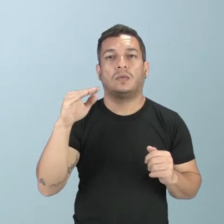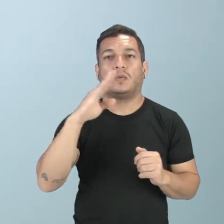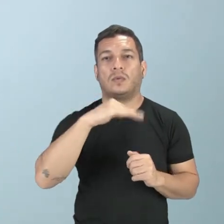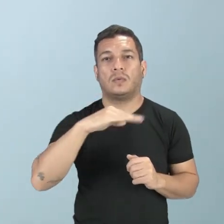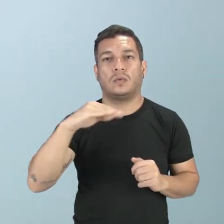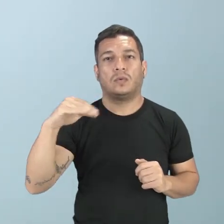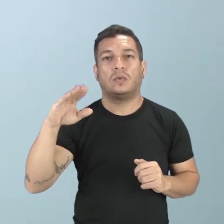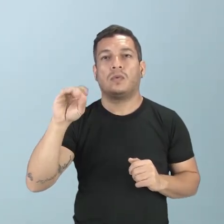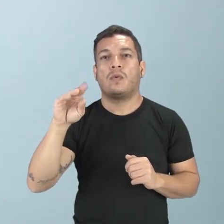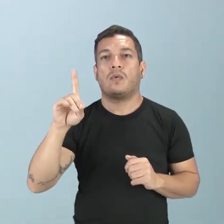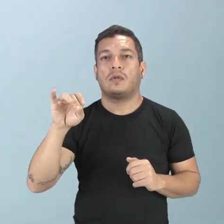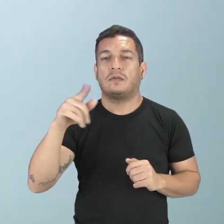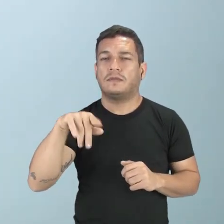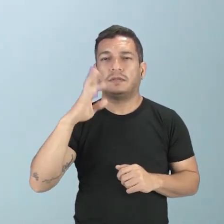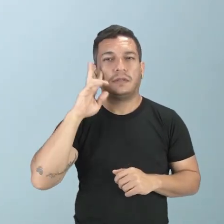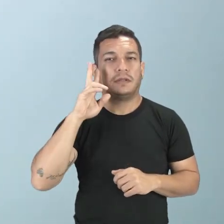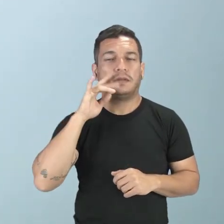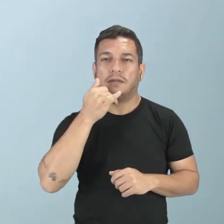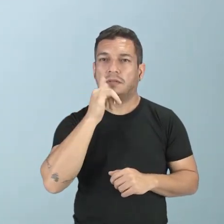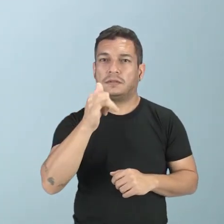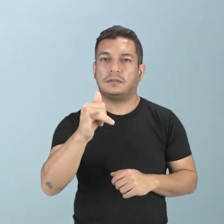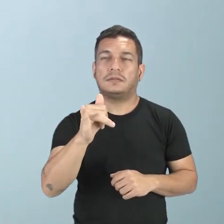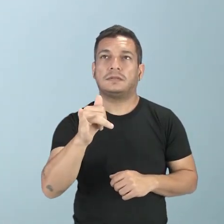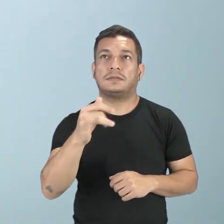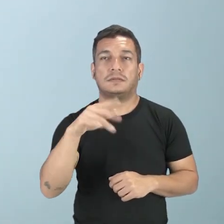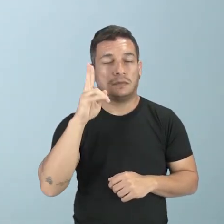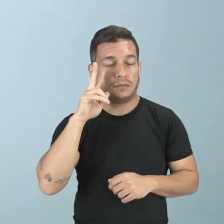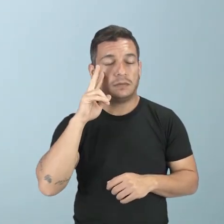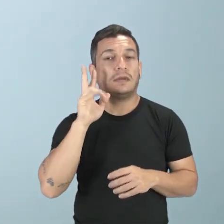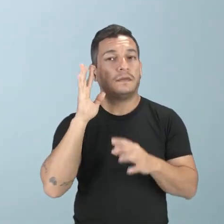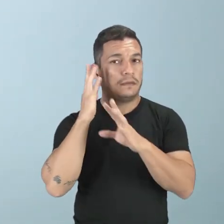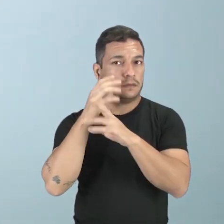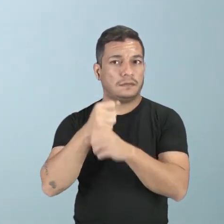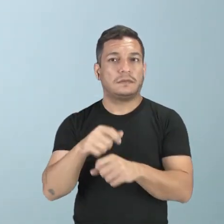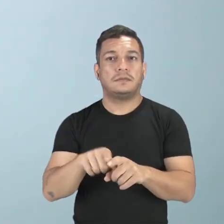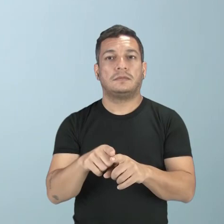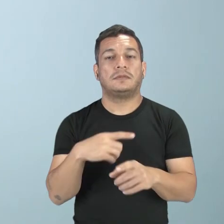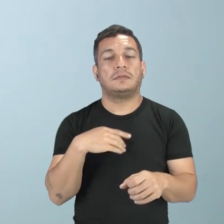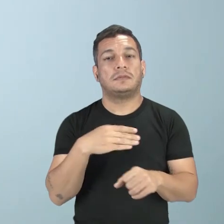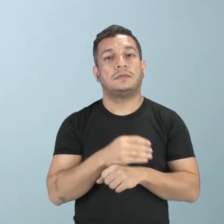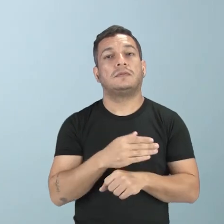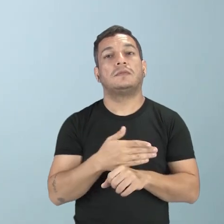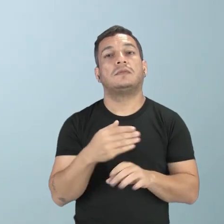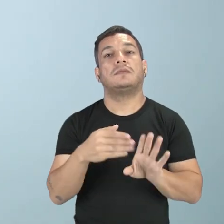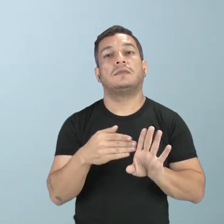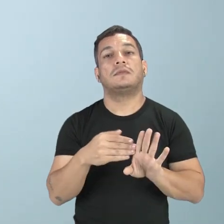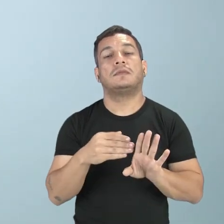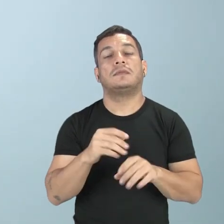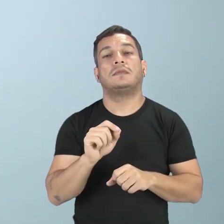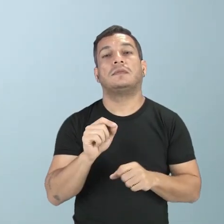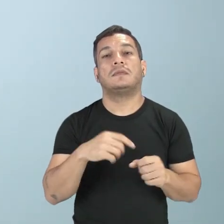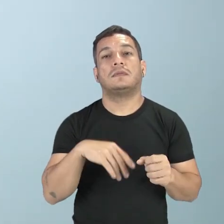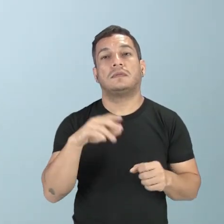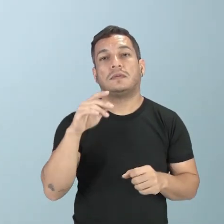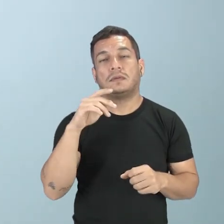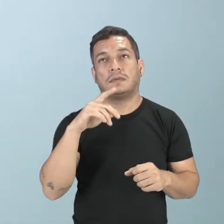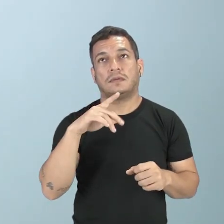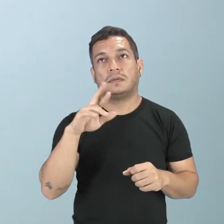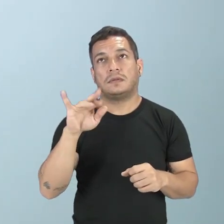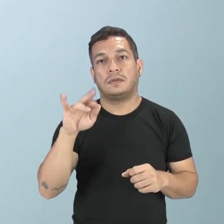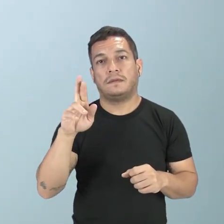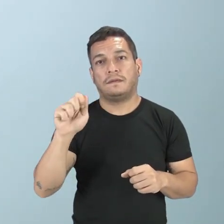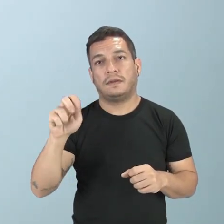e aí não sei se você lembra do espectro eletromagnético, se não lembrar, revisa, que estão dispostos lá e vai do tipo infravermelho até